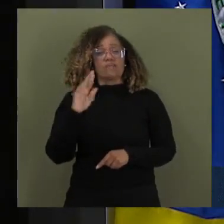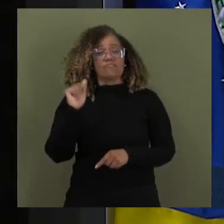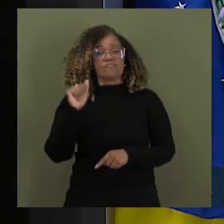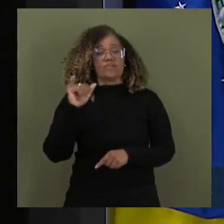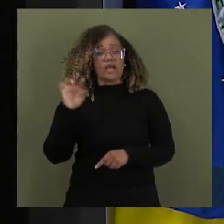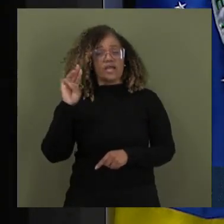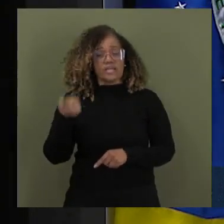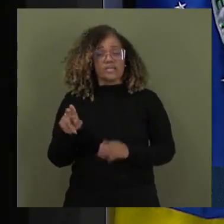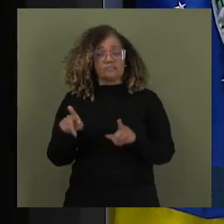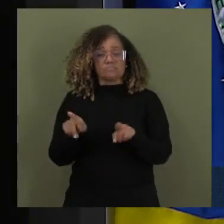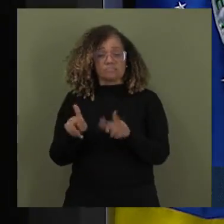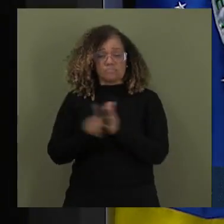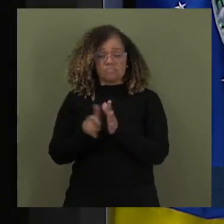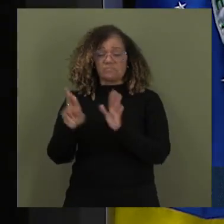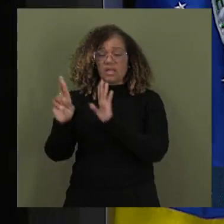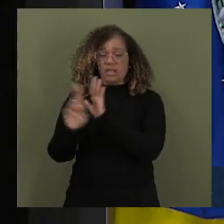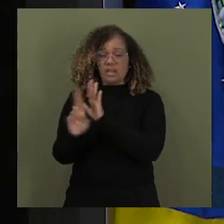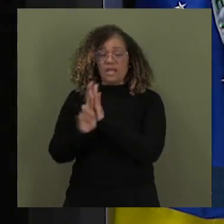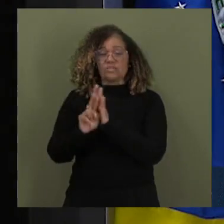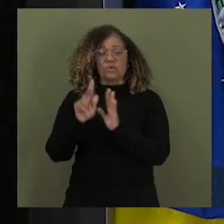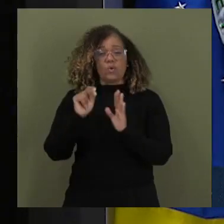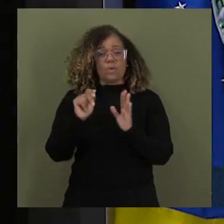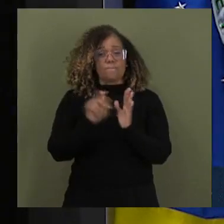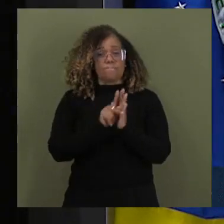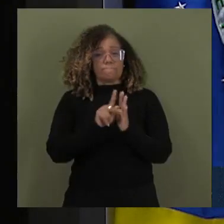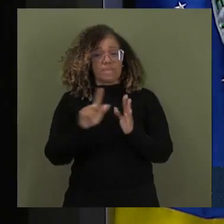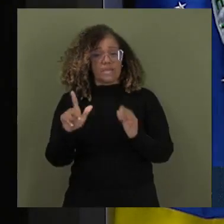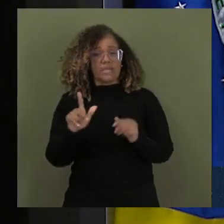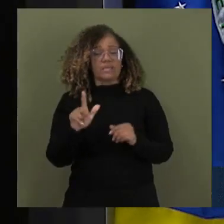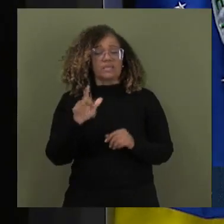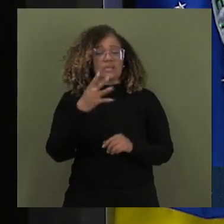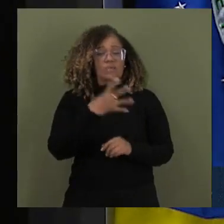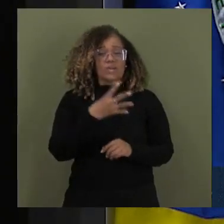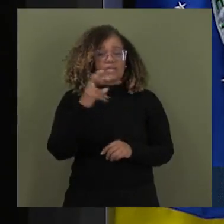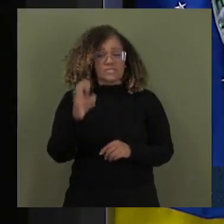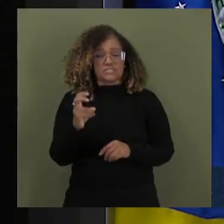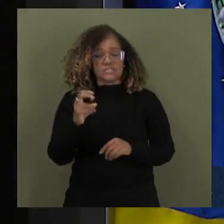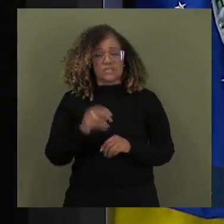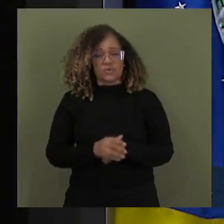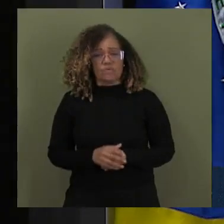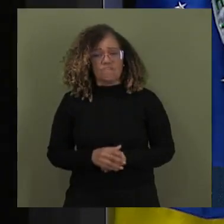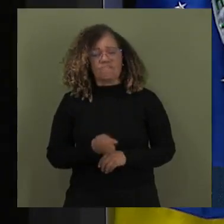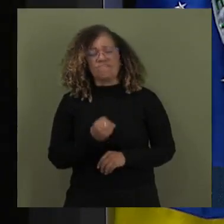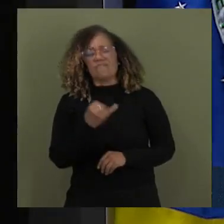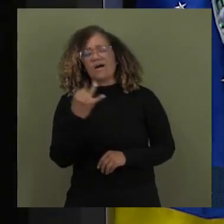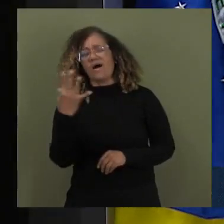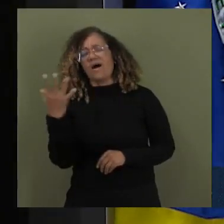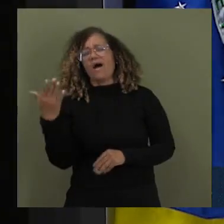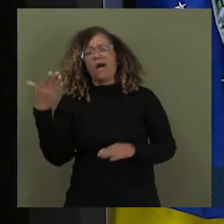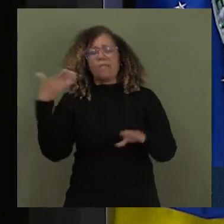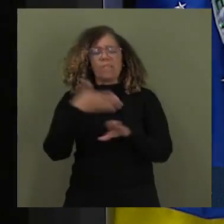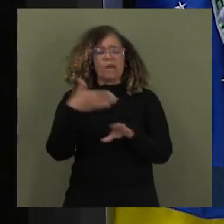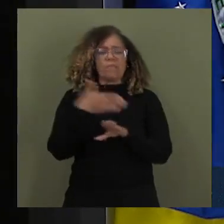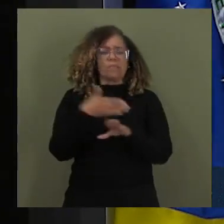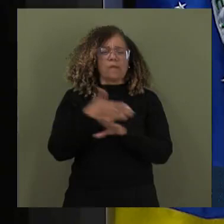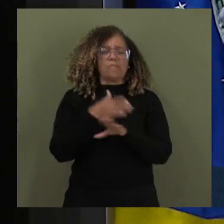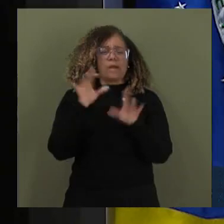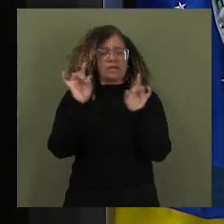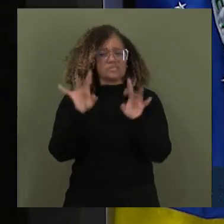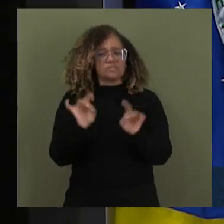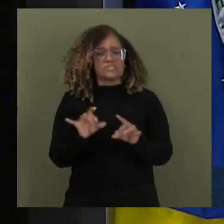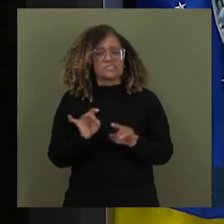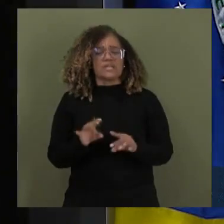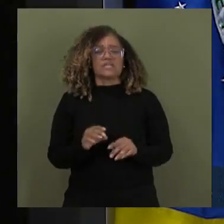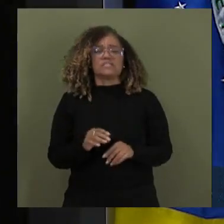o relator da PEC 45. Estiveram aqui vários especialistas, os quais apontaram